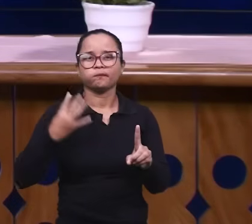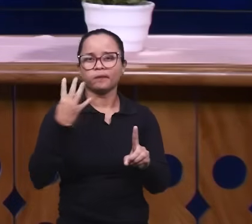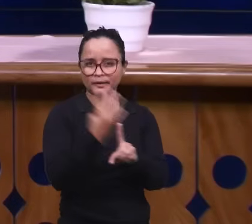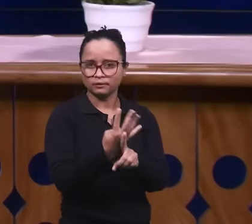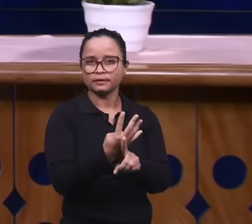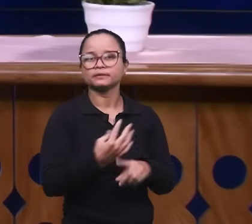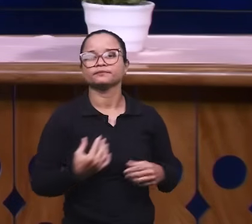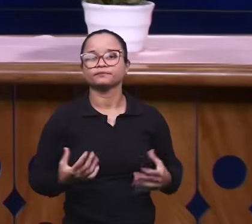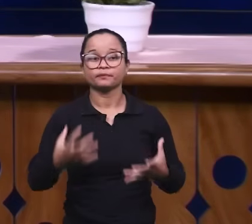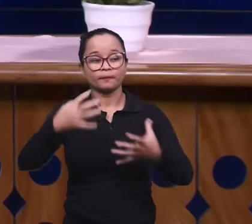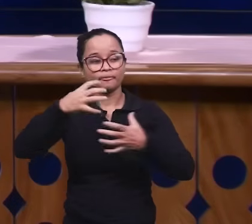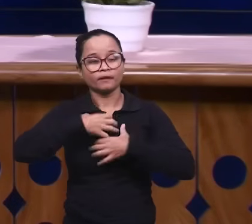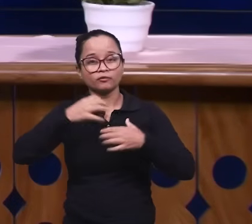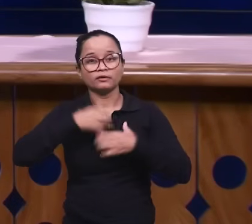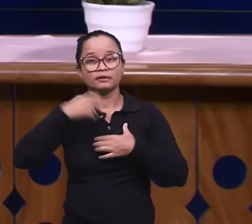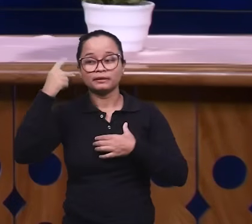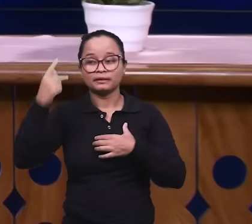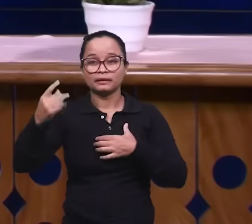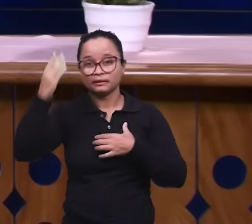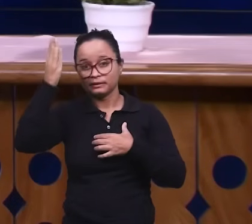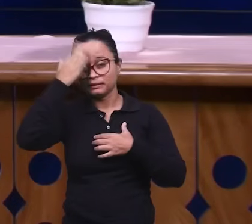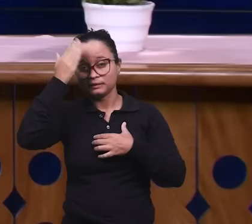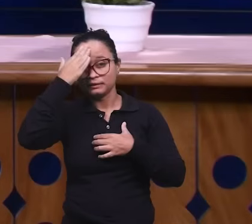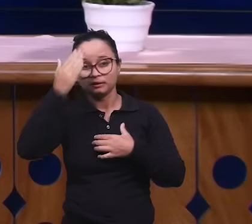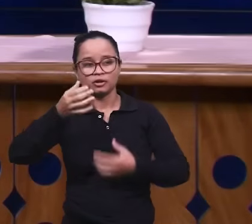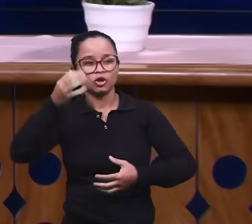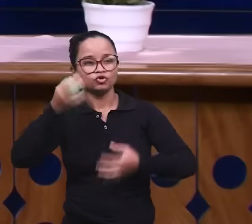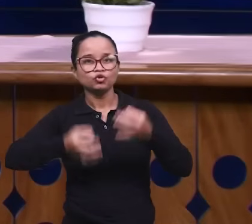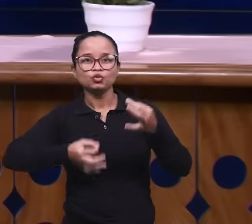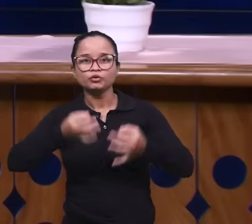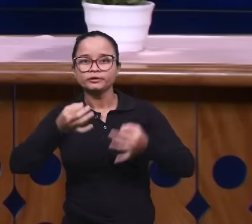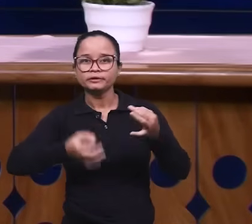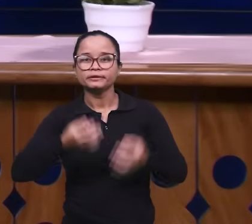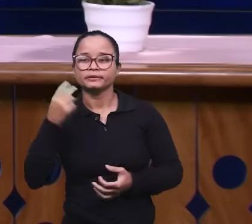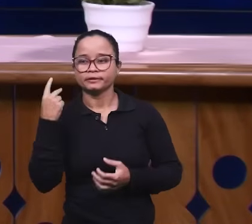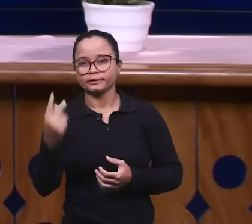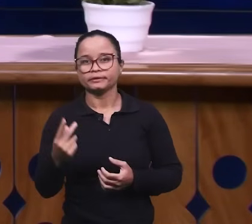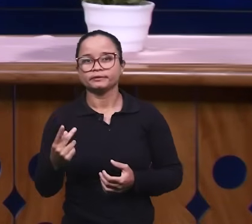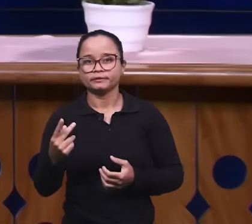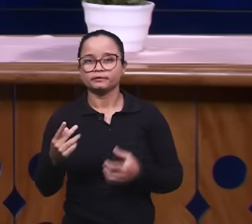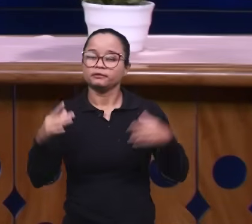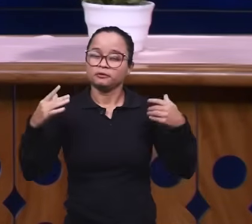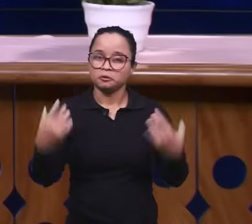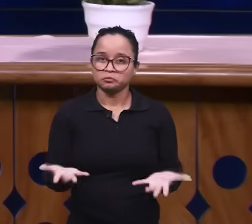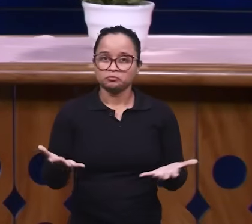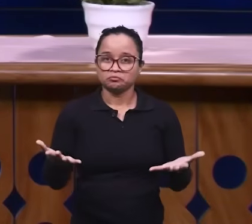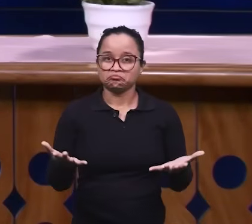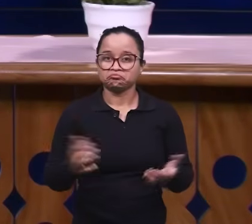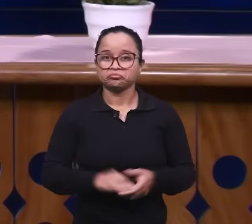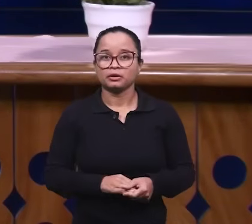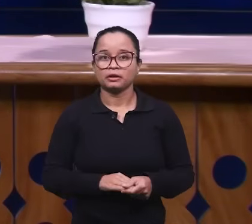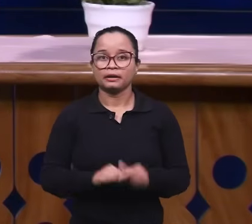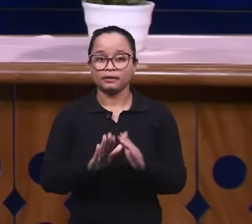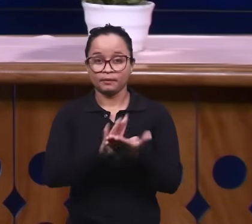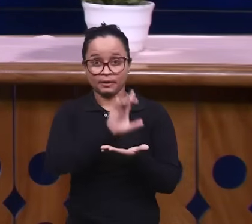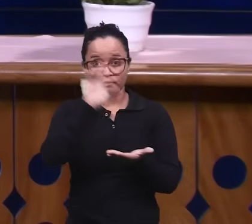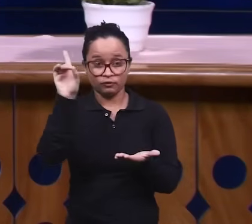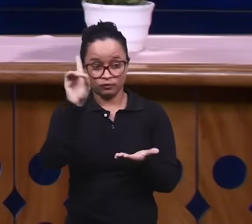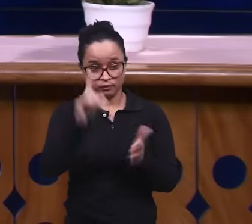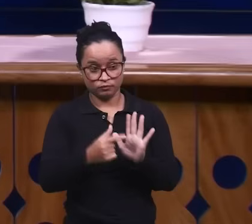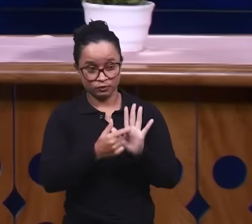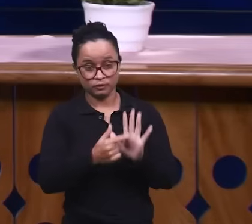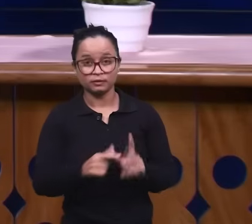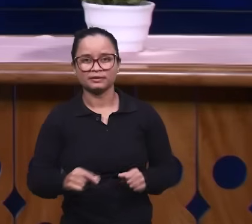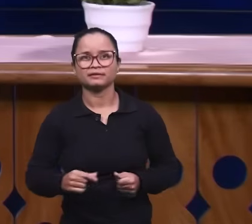Ele tinha a sua forma de entender a sua própria justiça. E então ele usou a própria Bíblia para dizer